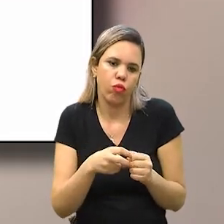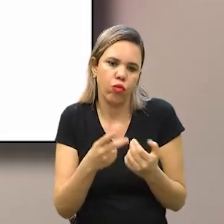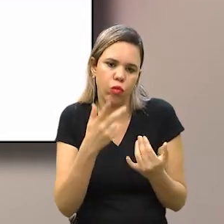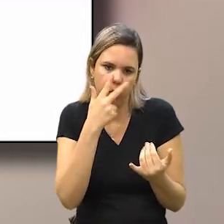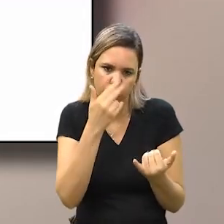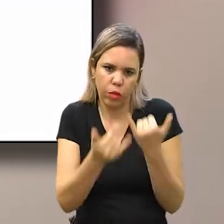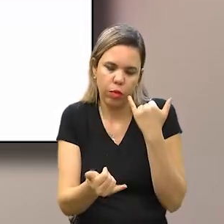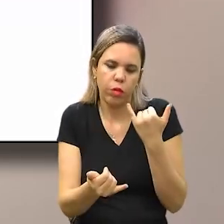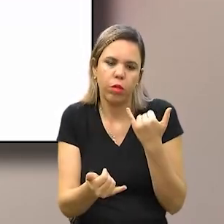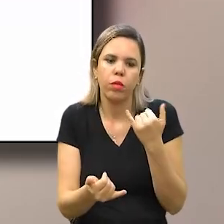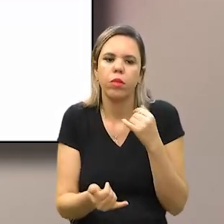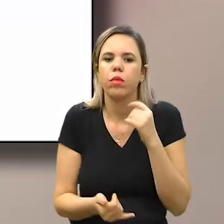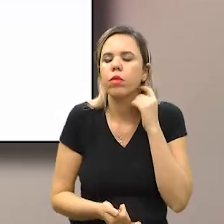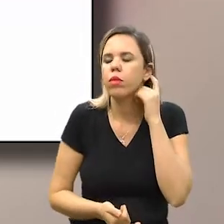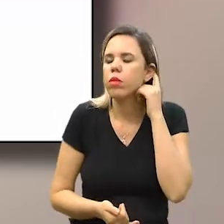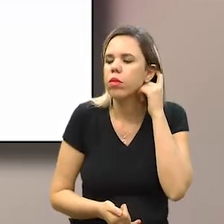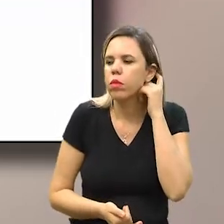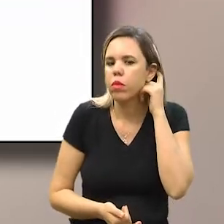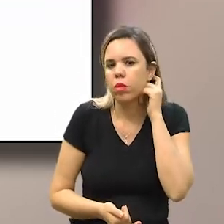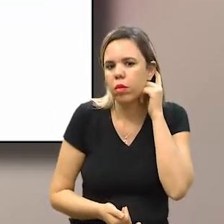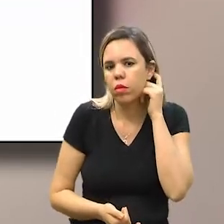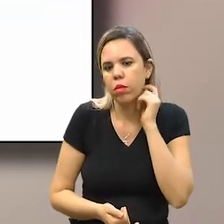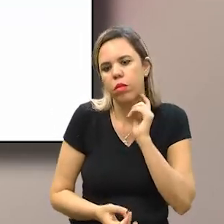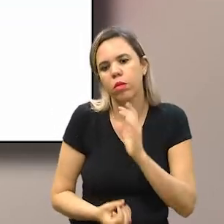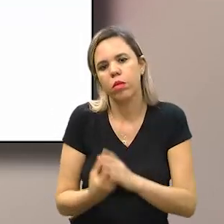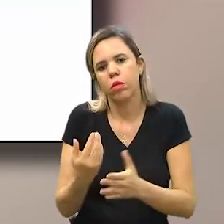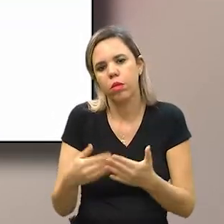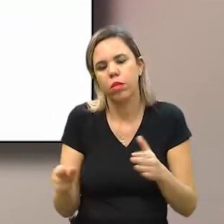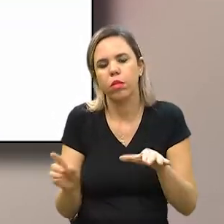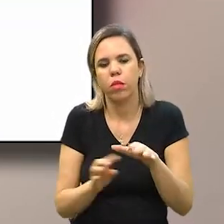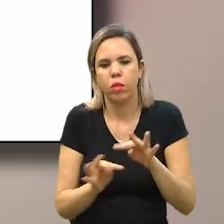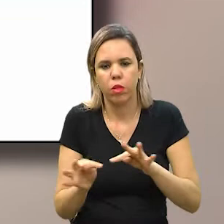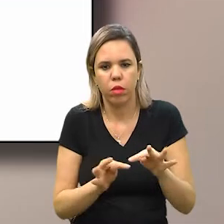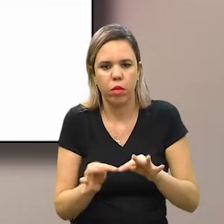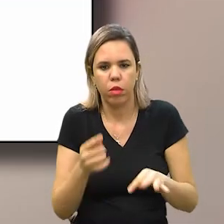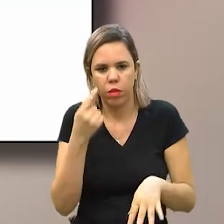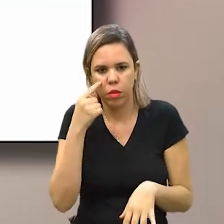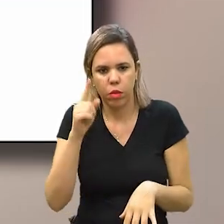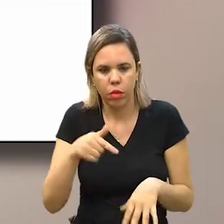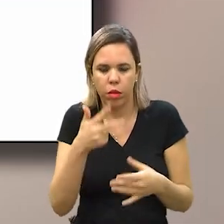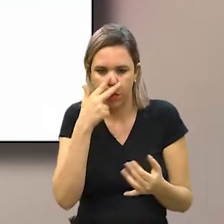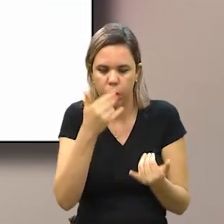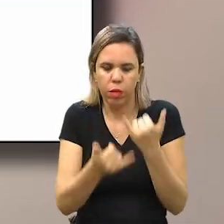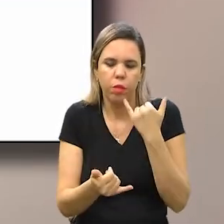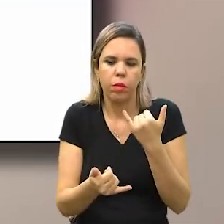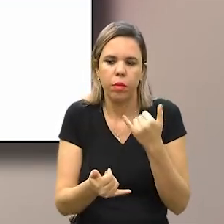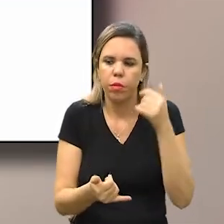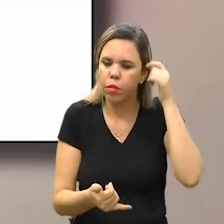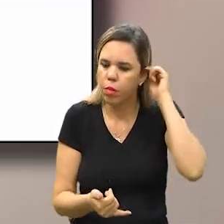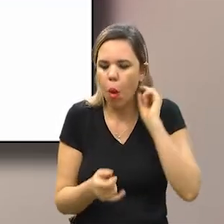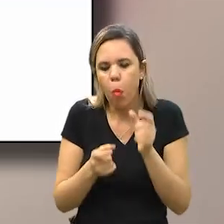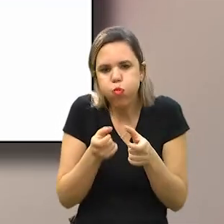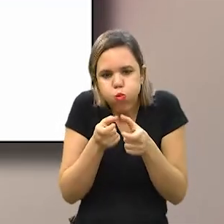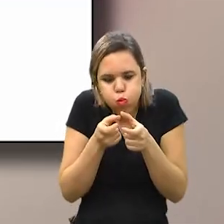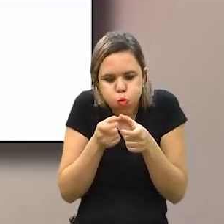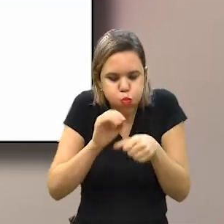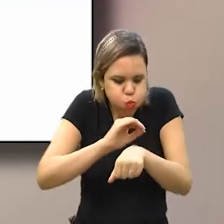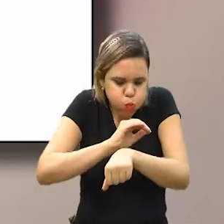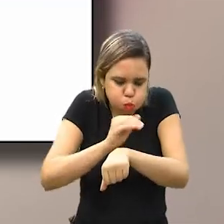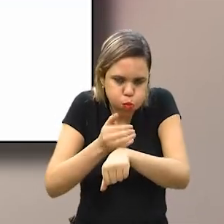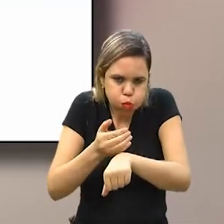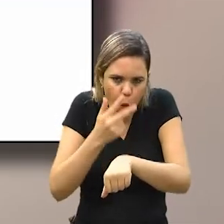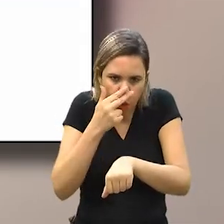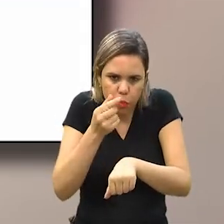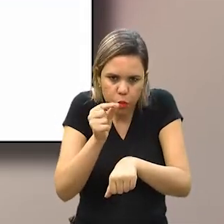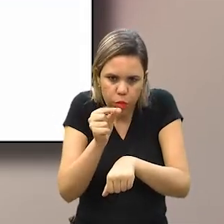vírus semelhantes, digamos assim. Tanto que a manifestação clínica, se você for ver, ela é parecida. Fica inchadinho no